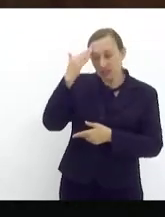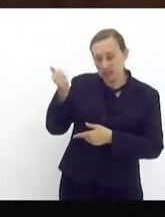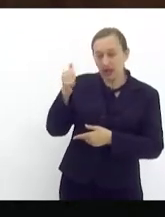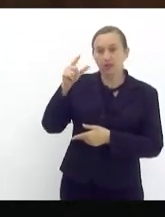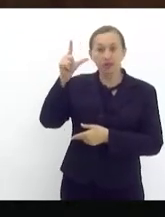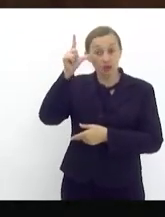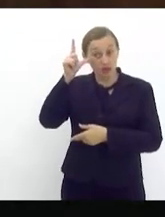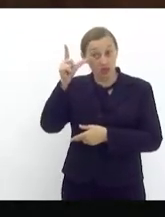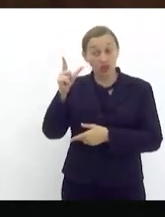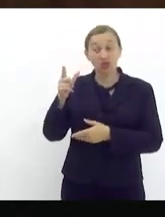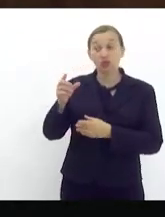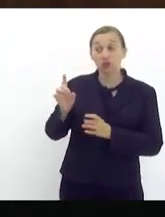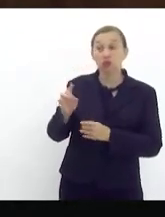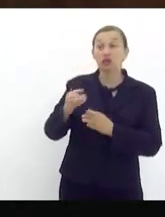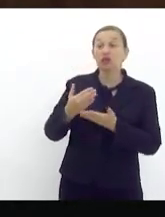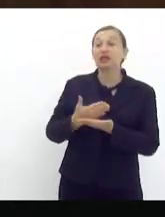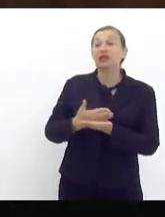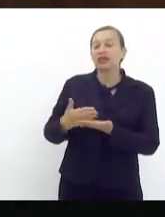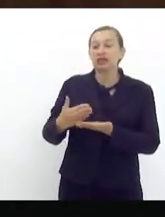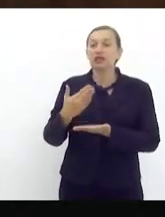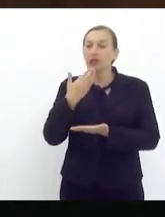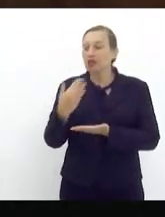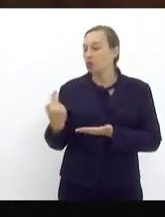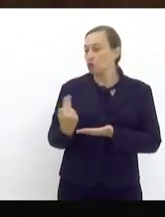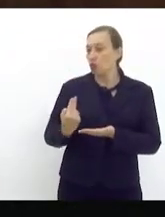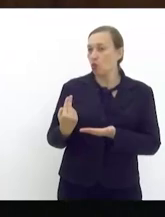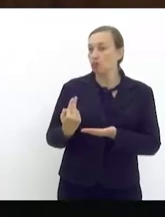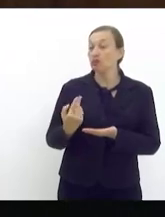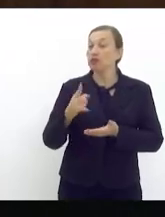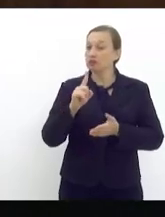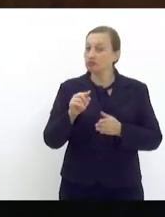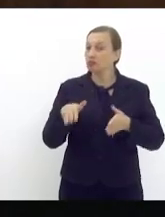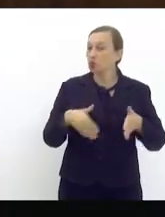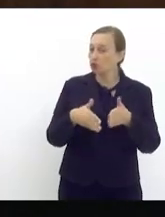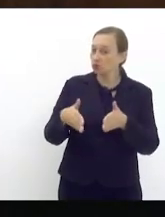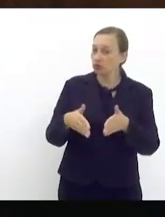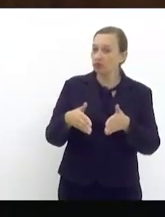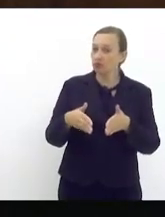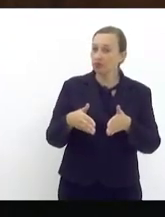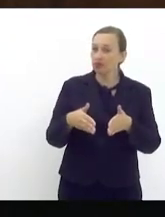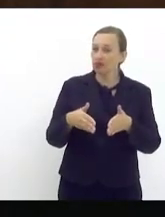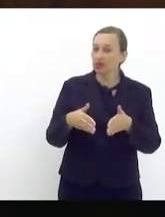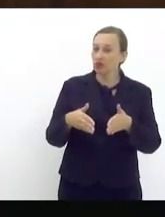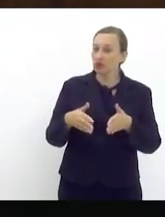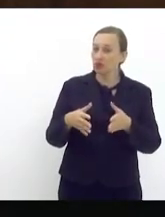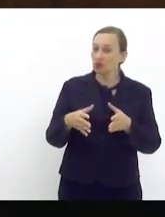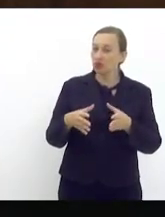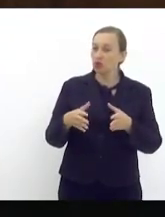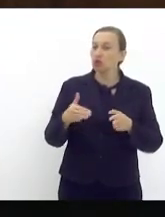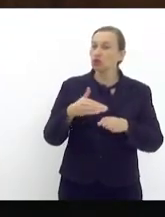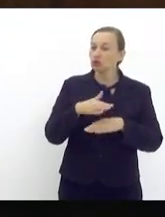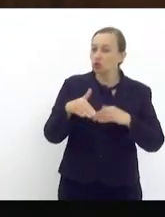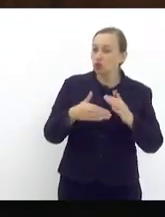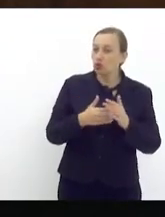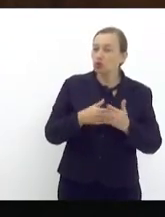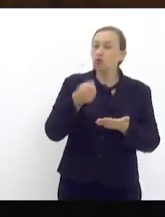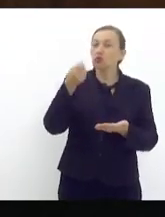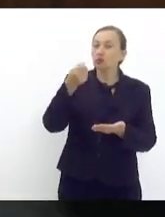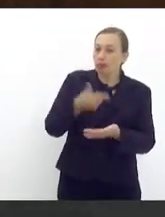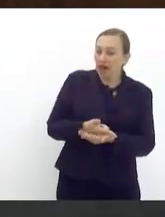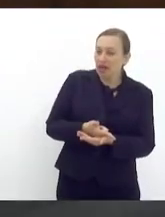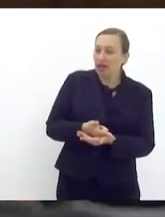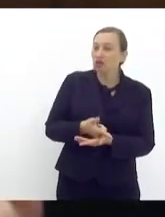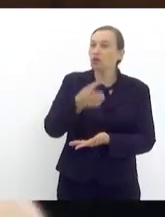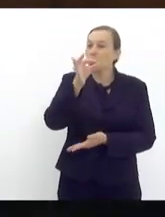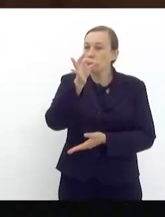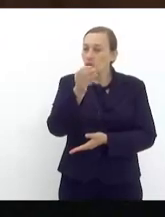vem pedindo coautoria. E esse é o caminho. A massa pagando o que pode pagar de preço,